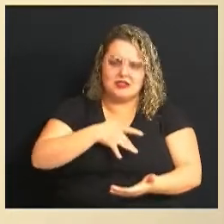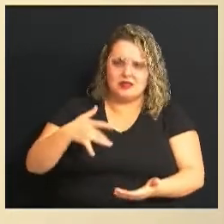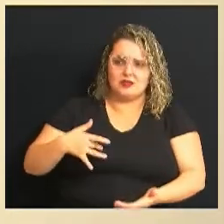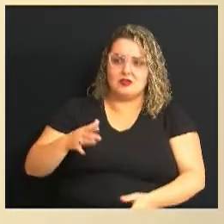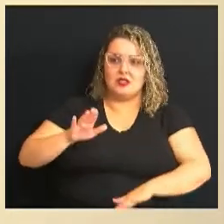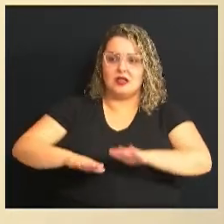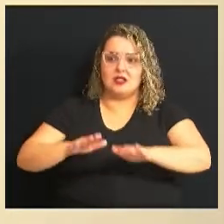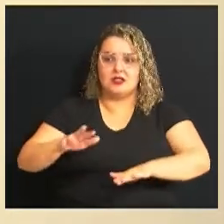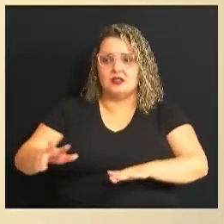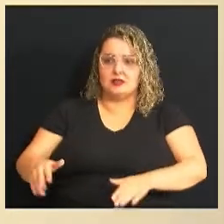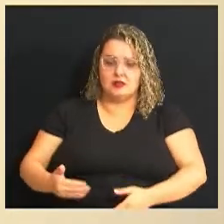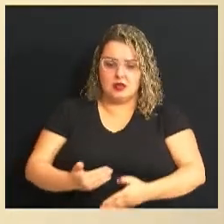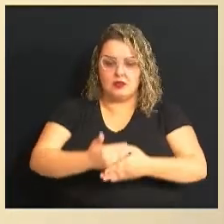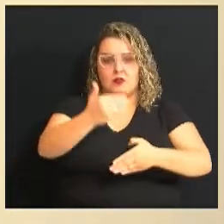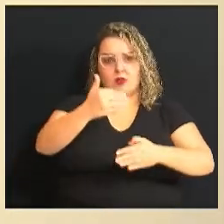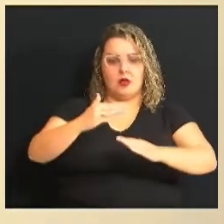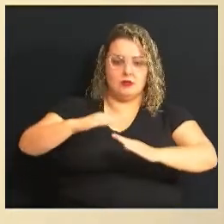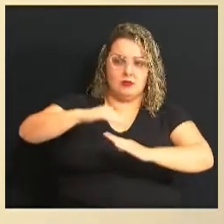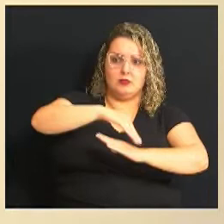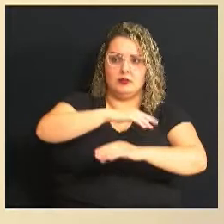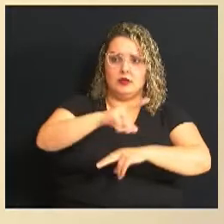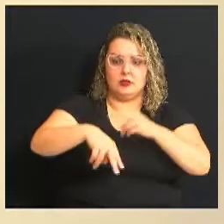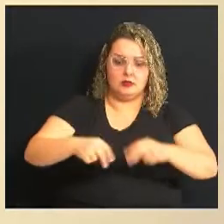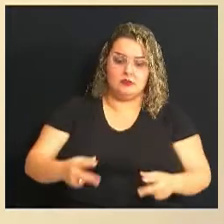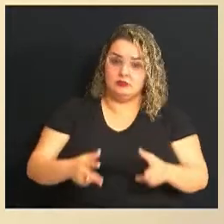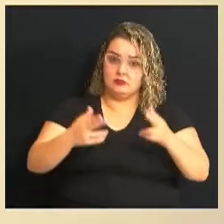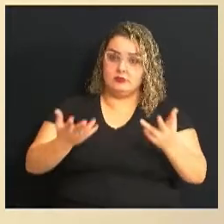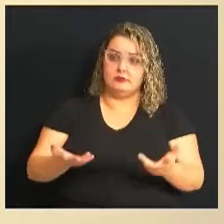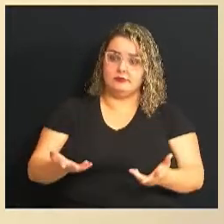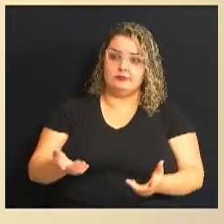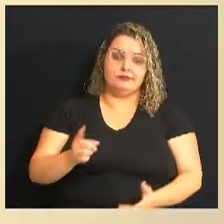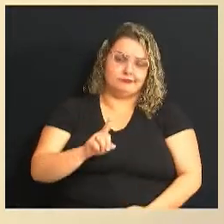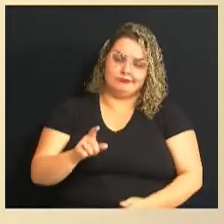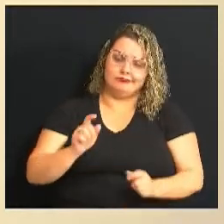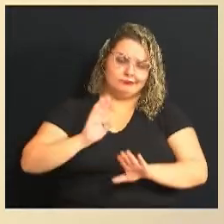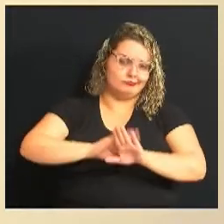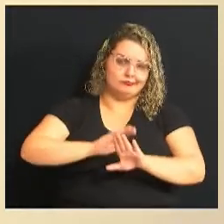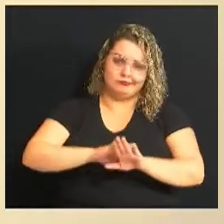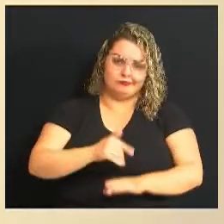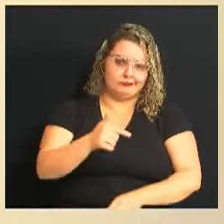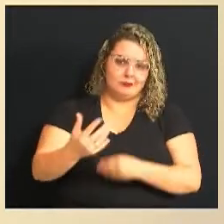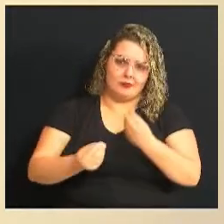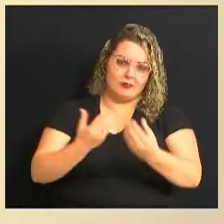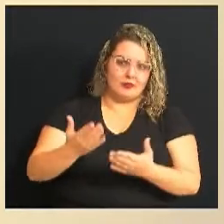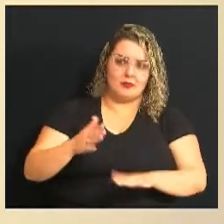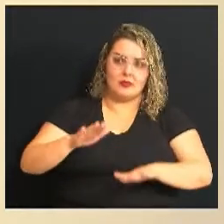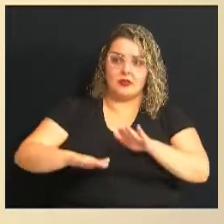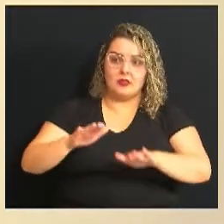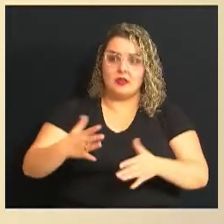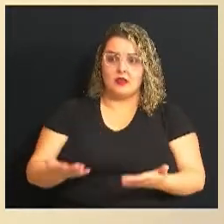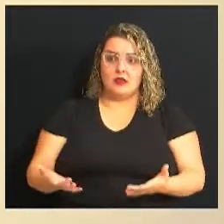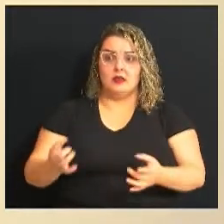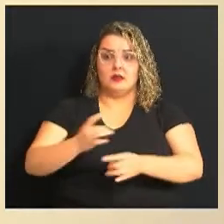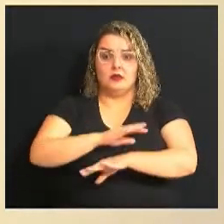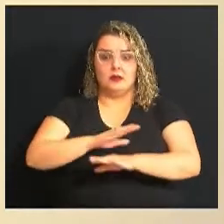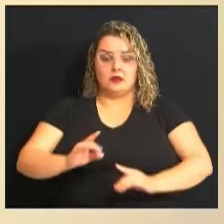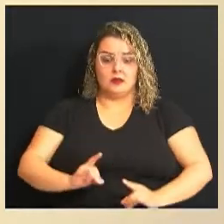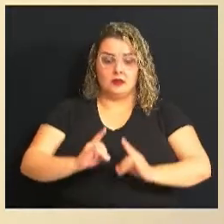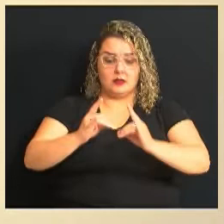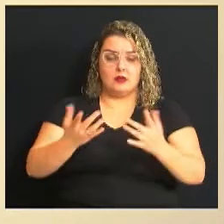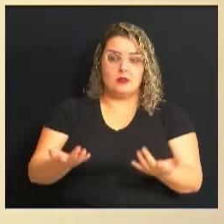levantou parede, cobriu, você já está inaugurando, né? E ele não está em condição de funcionar. Muitas vezes até você termina um prédio, mas